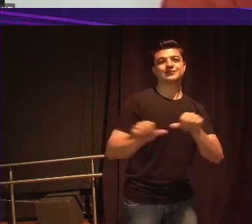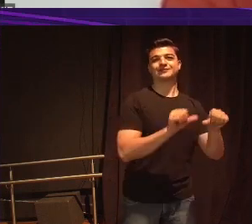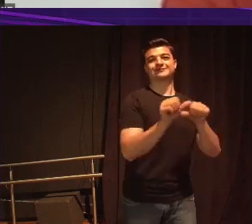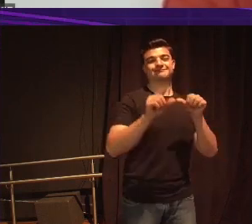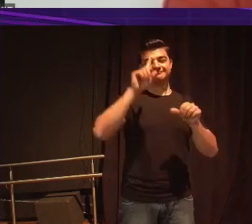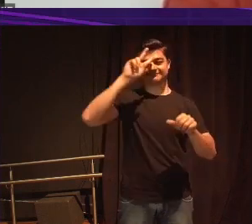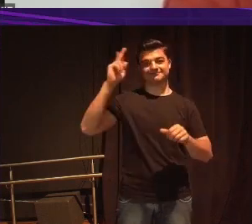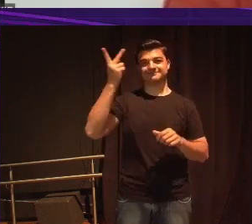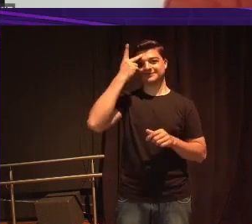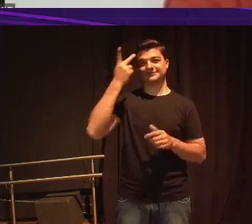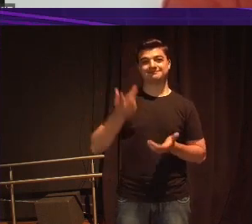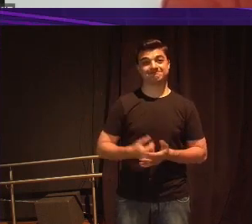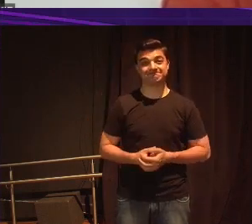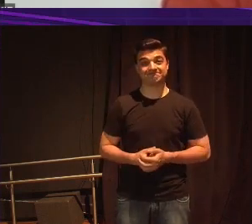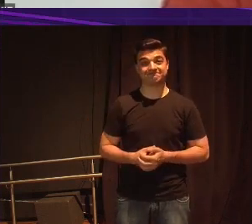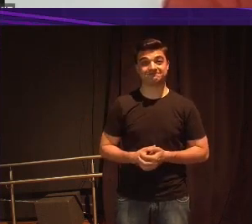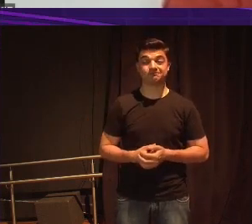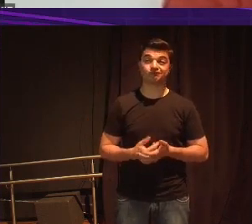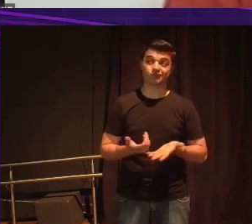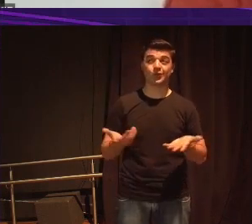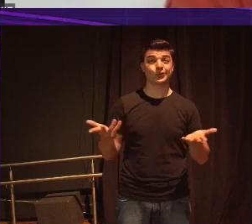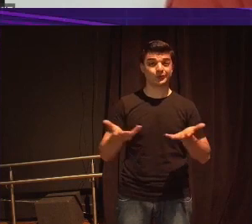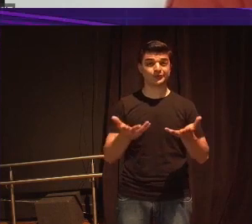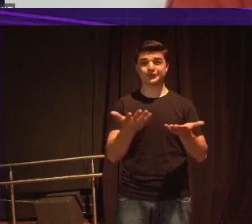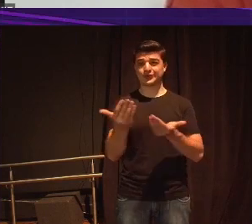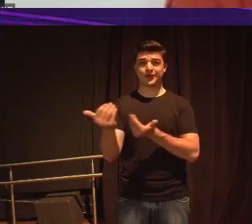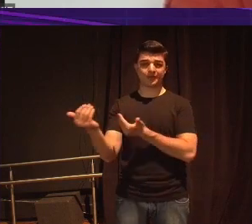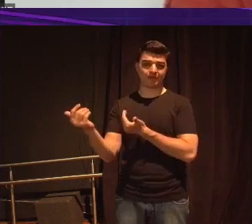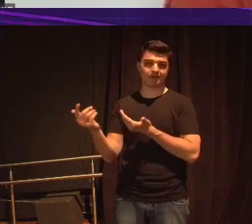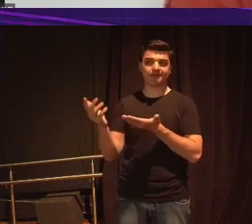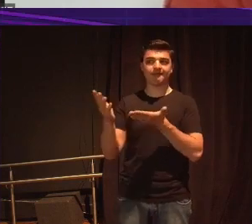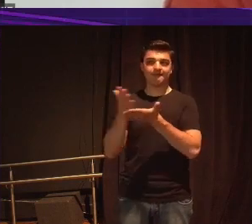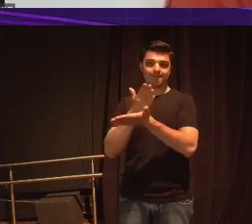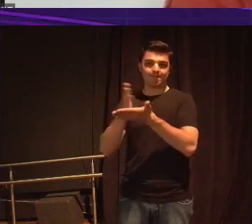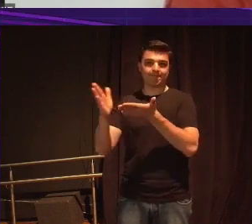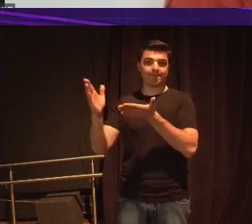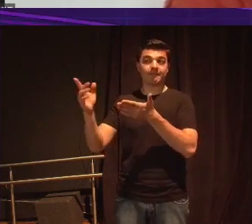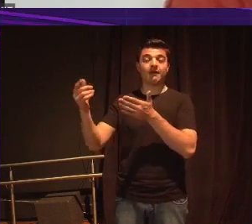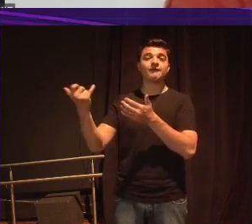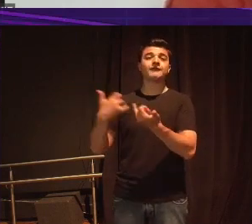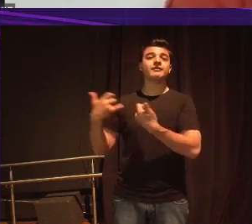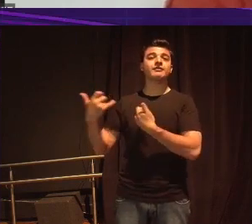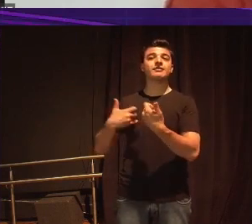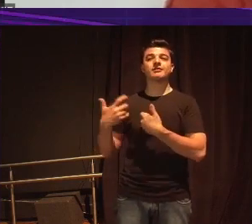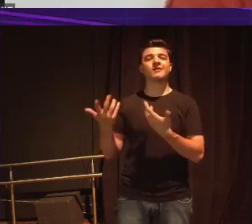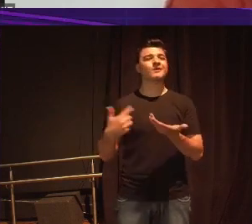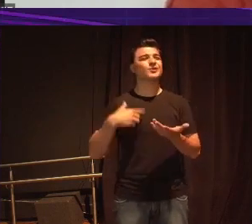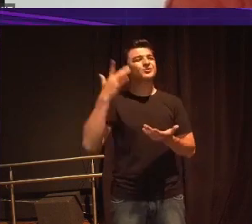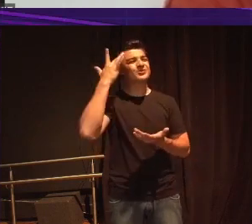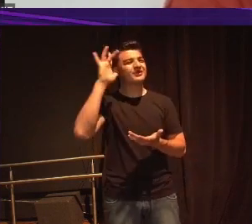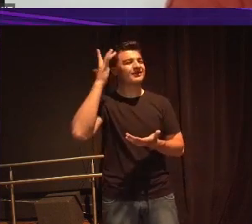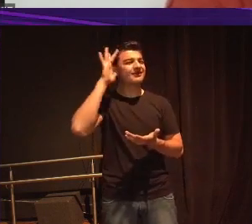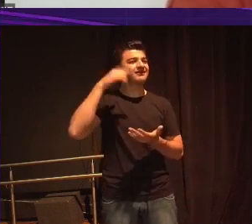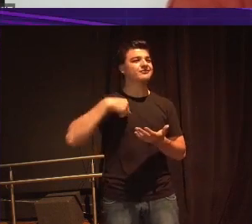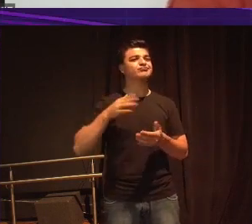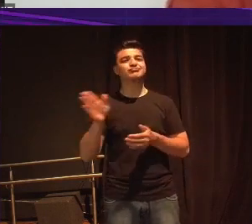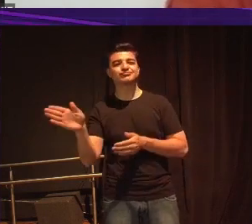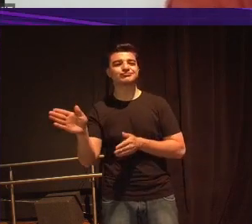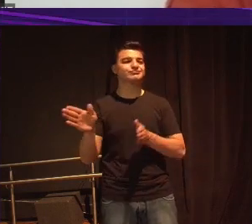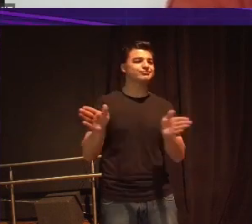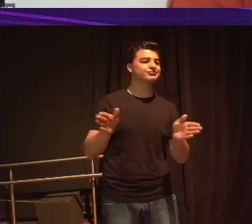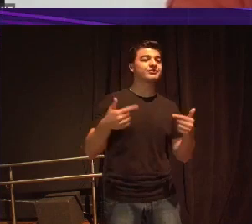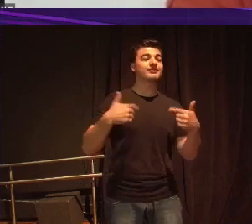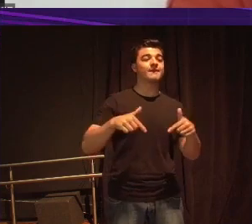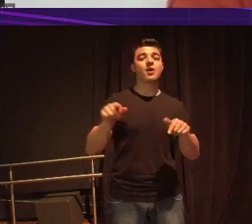que vêm e falam, putz, eu não sei se eu quero isso, se eu quero aquilo. Eu falo, bom, vocês estão na fase também de experimentar, né?